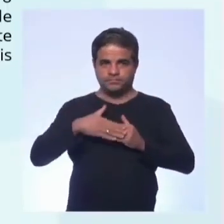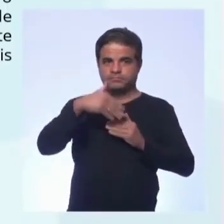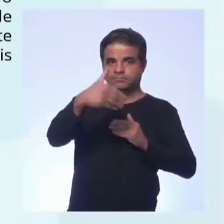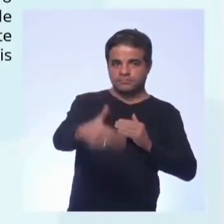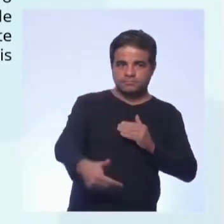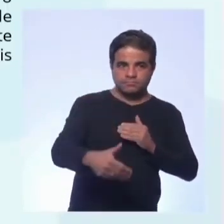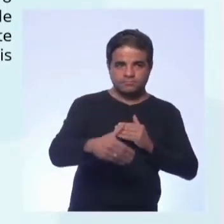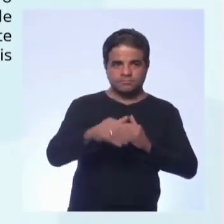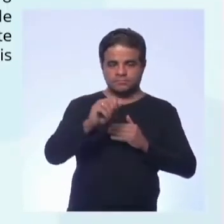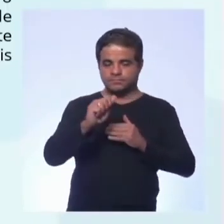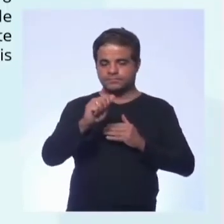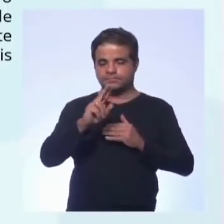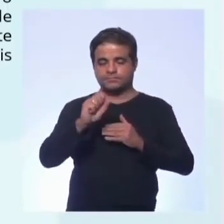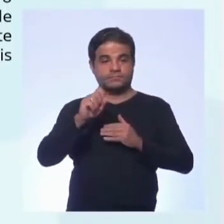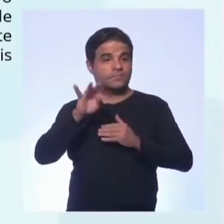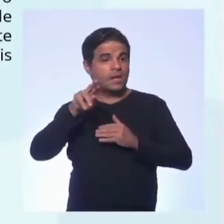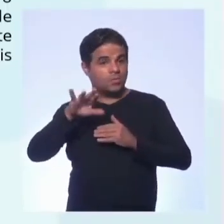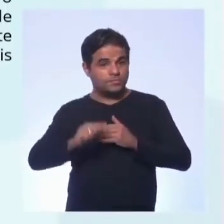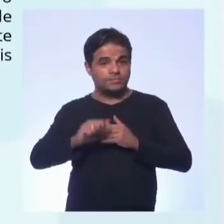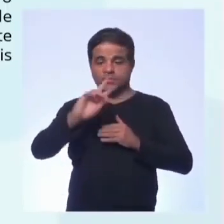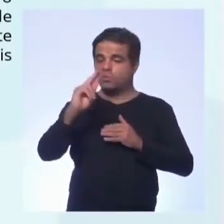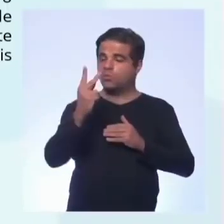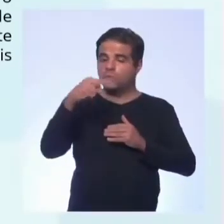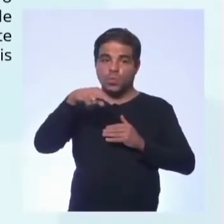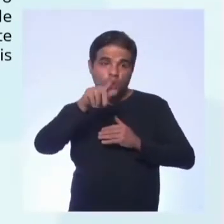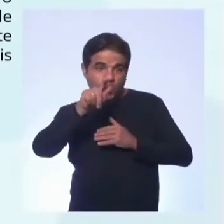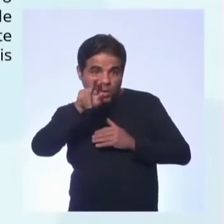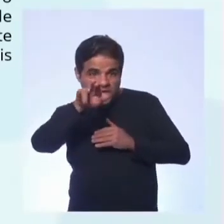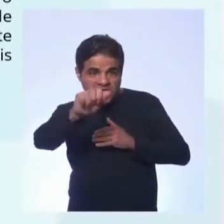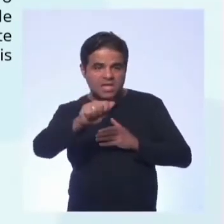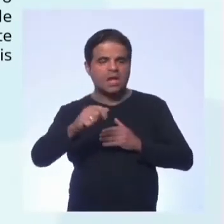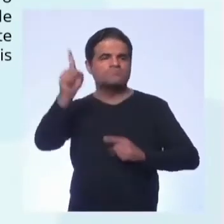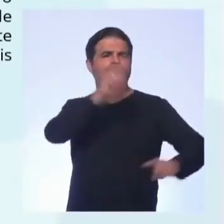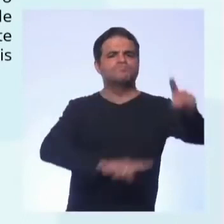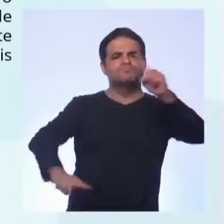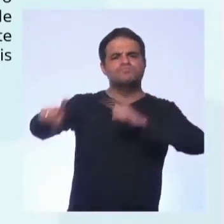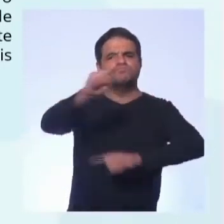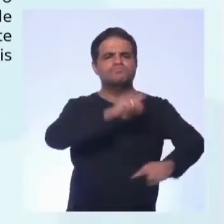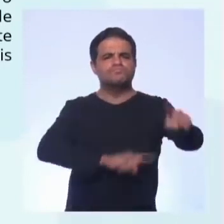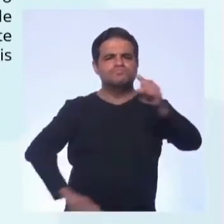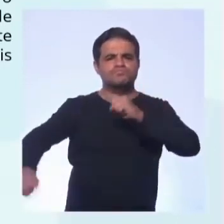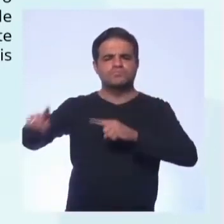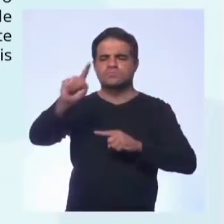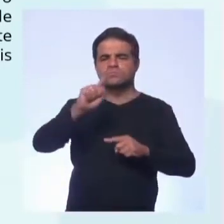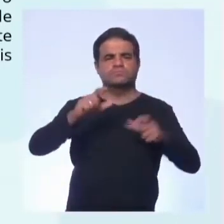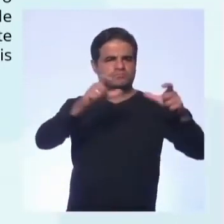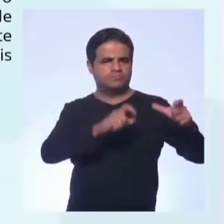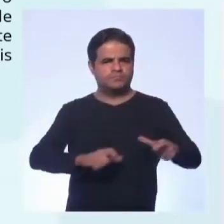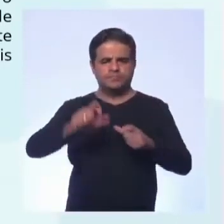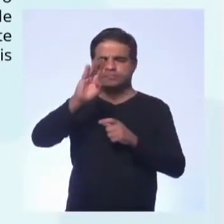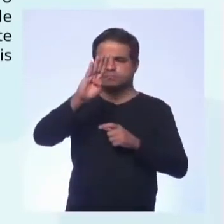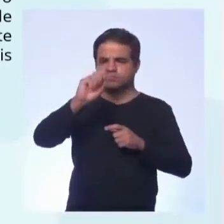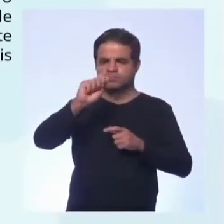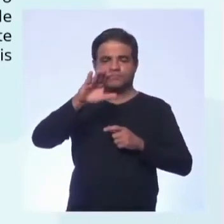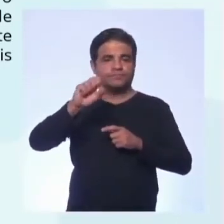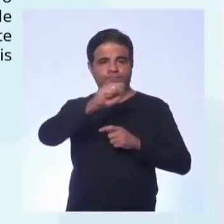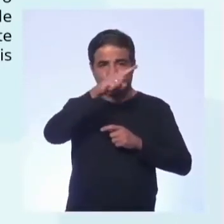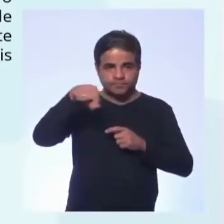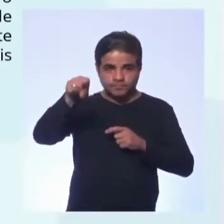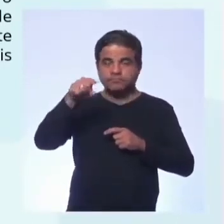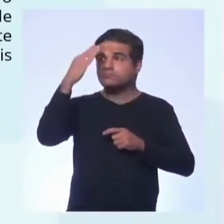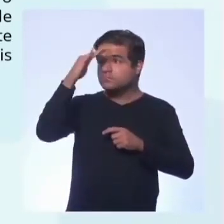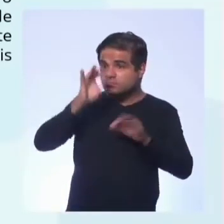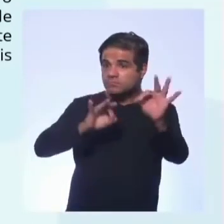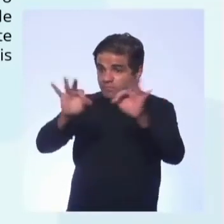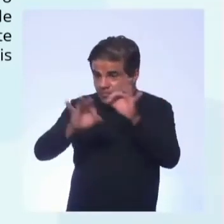A Áustria-Hungria, por sua vez, dominava territórios balcânicos e entendia que o